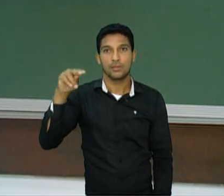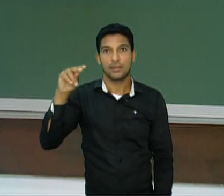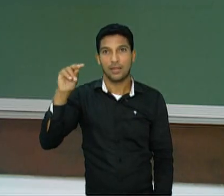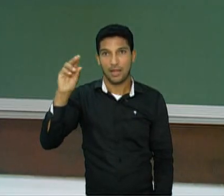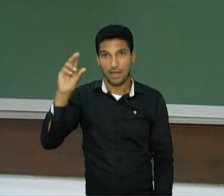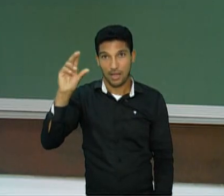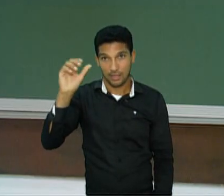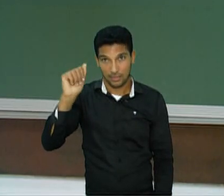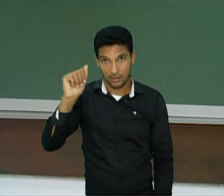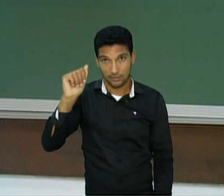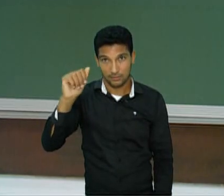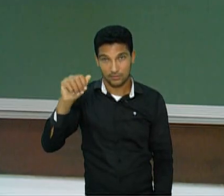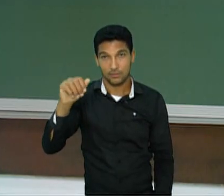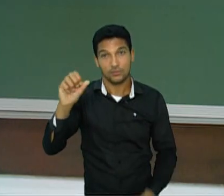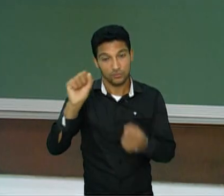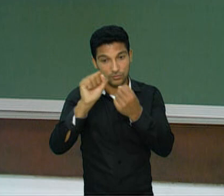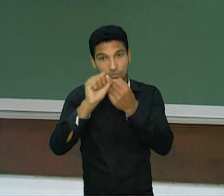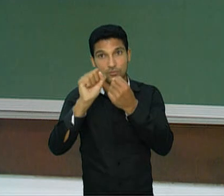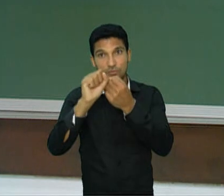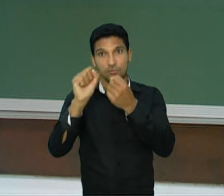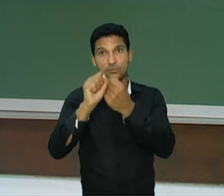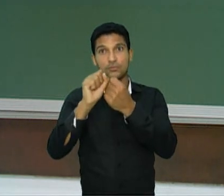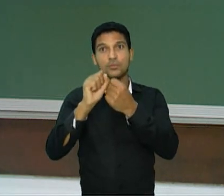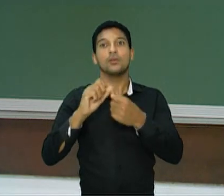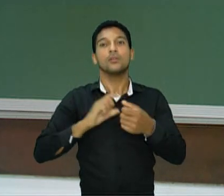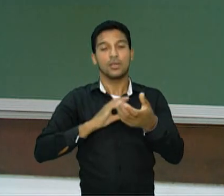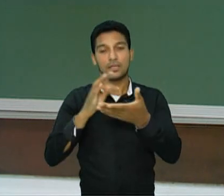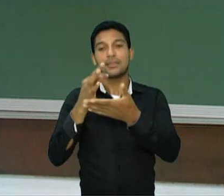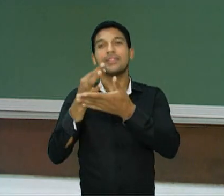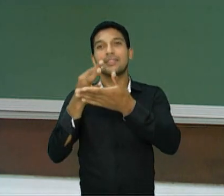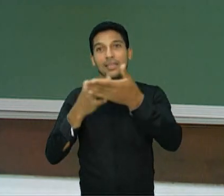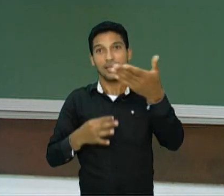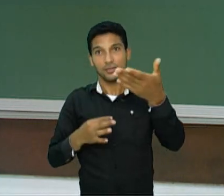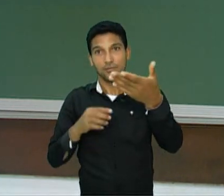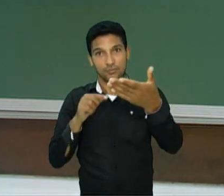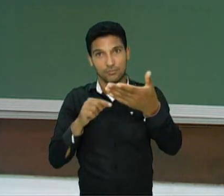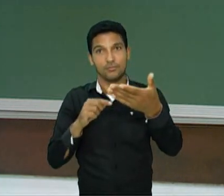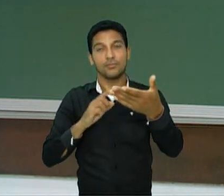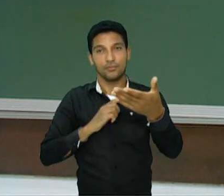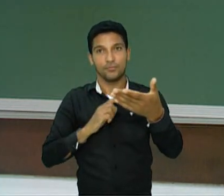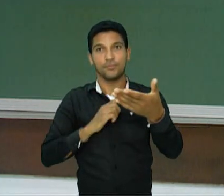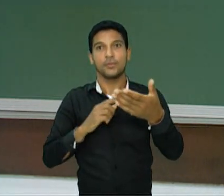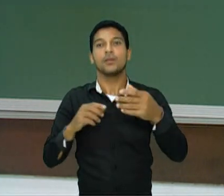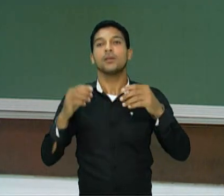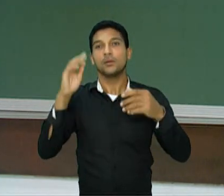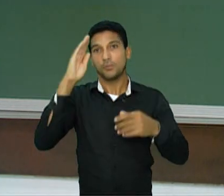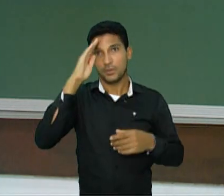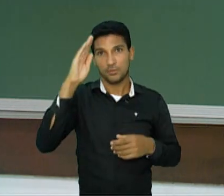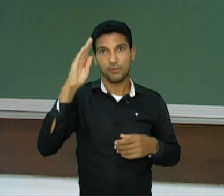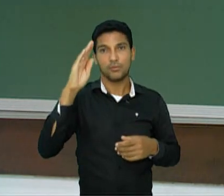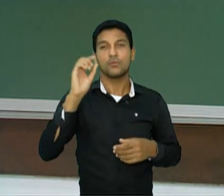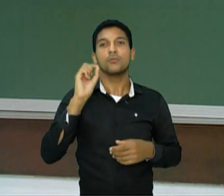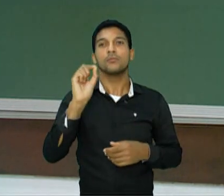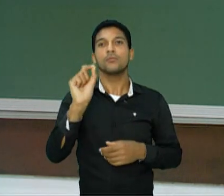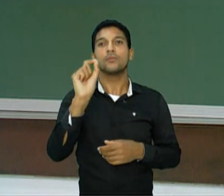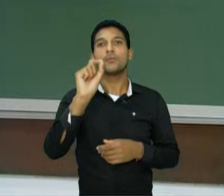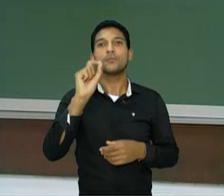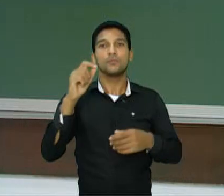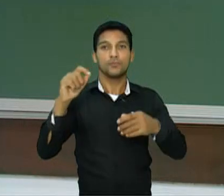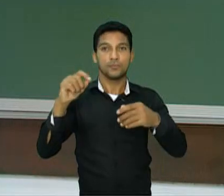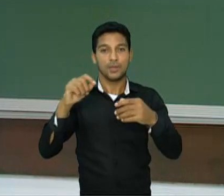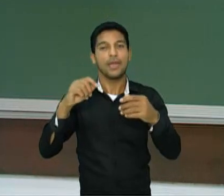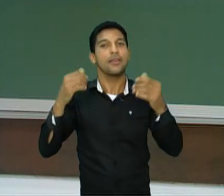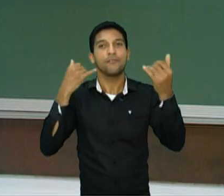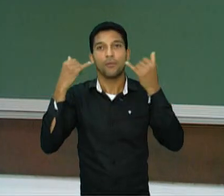em grande abundância nos textos, principalmente nos textos informativos, em que eu tenho ali informações, notícias sendo